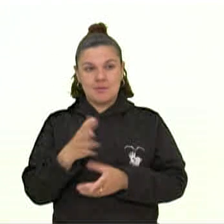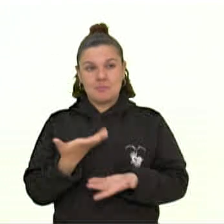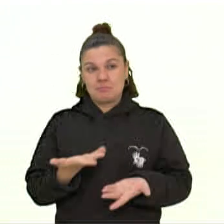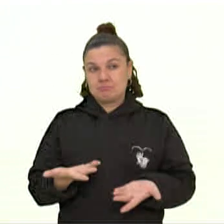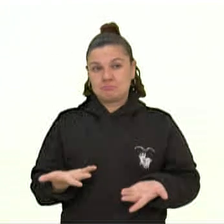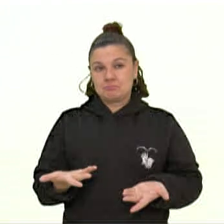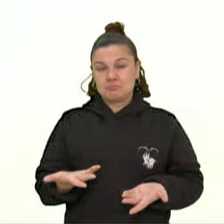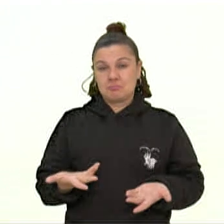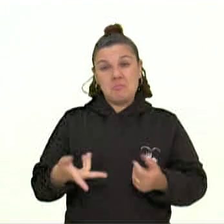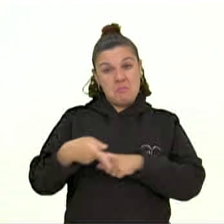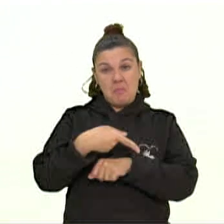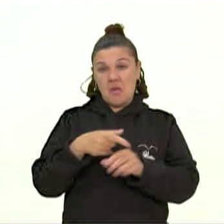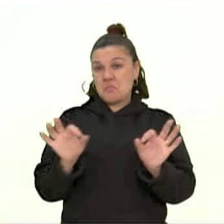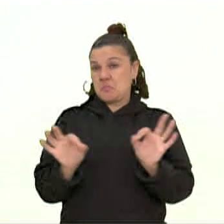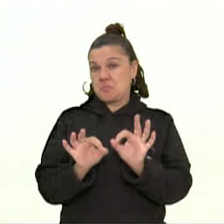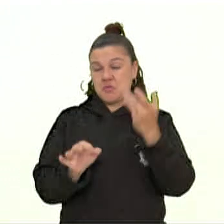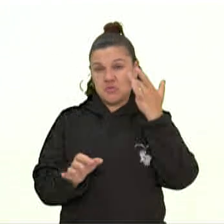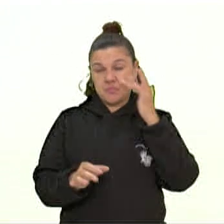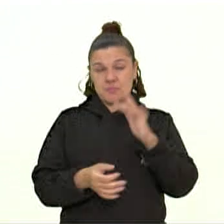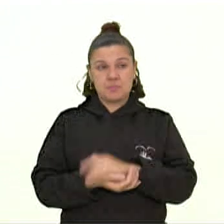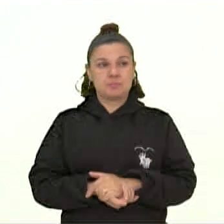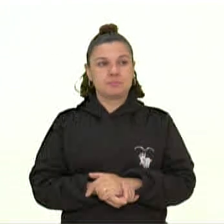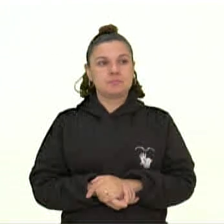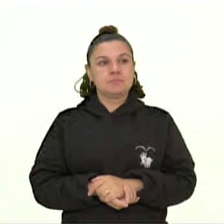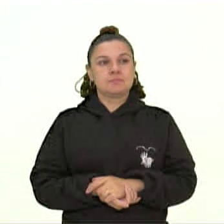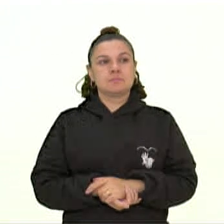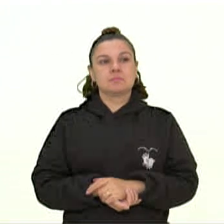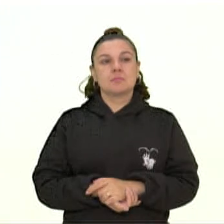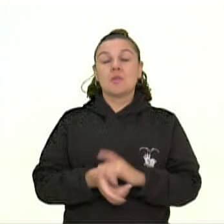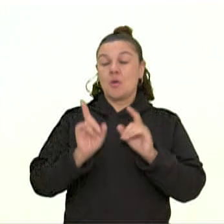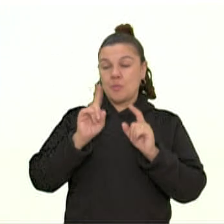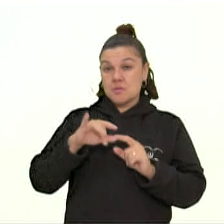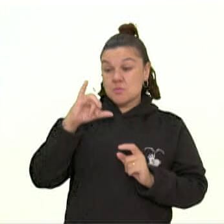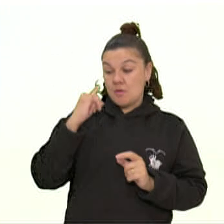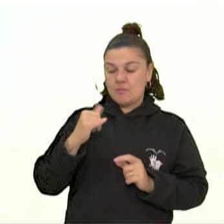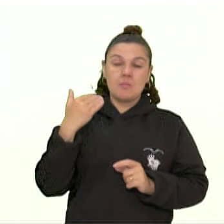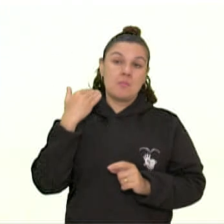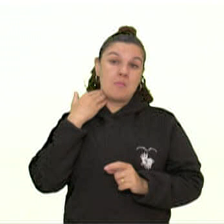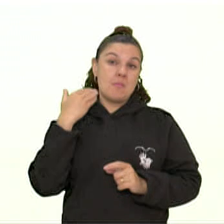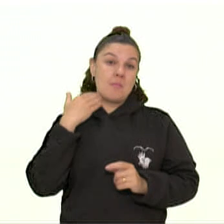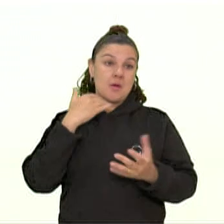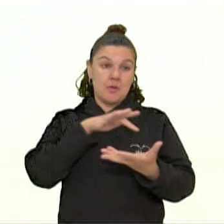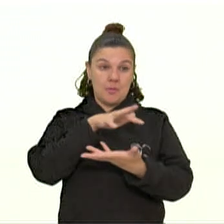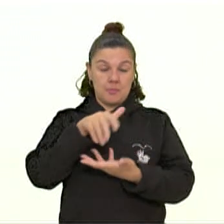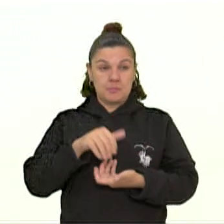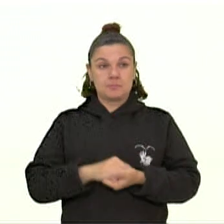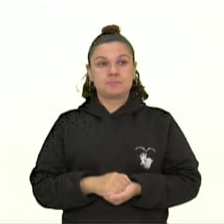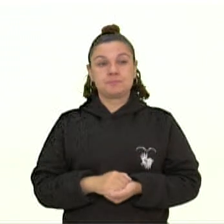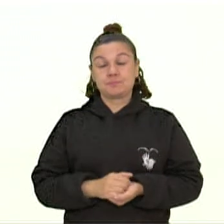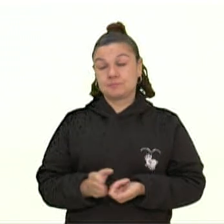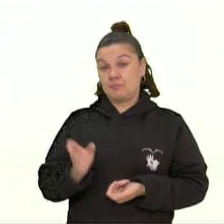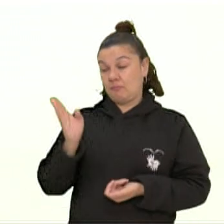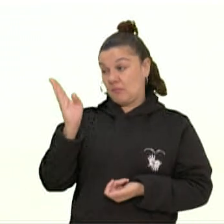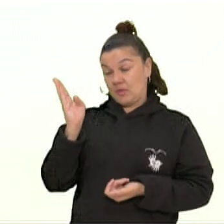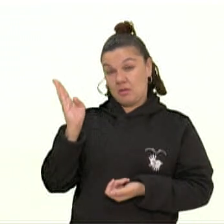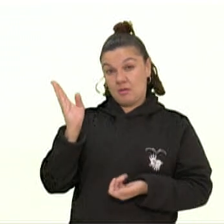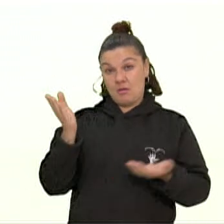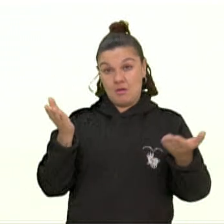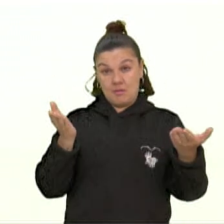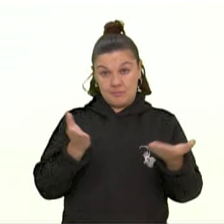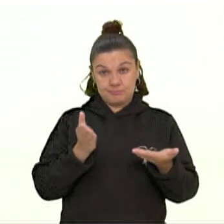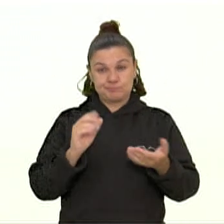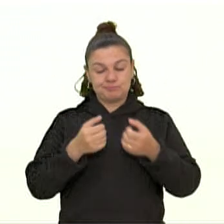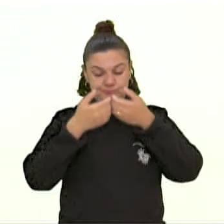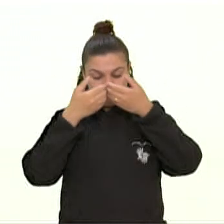0,4% os países não foram identificados. Isso é informações do Banco Mundial de 2016.